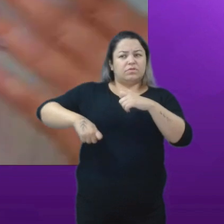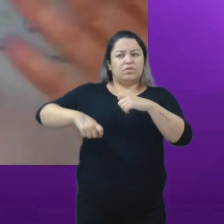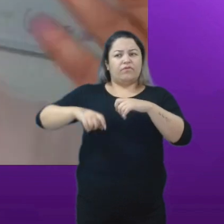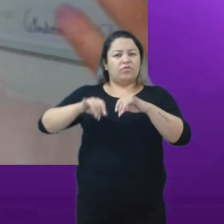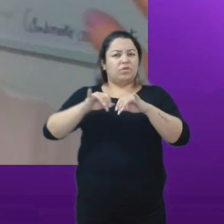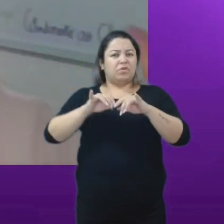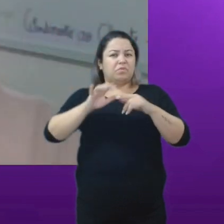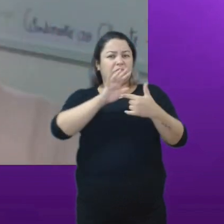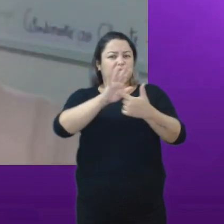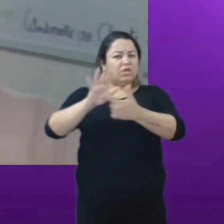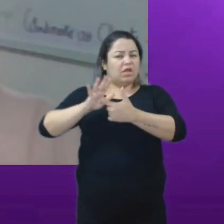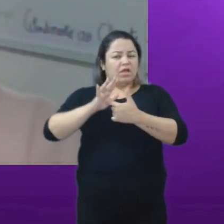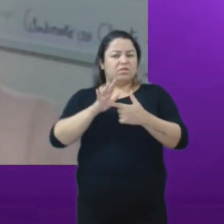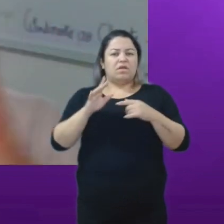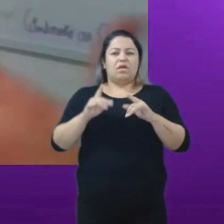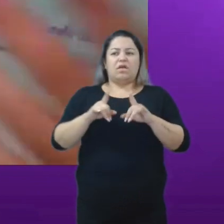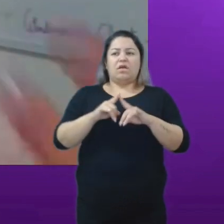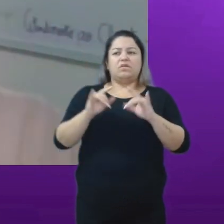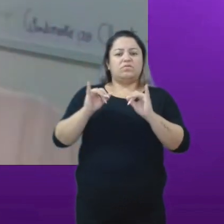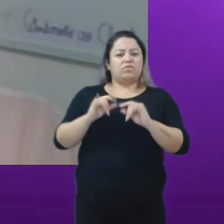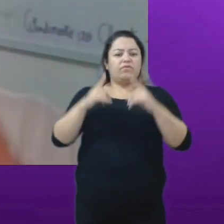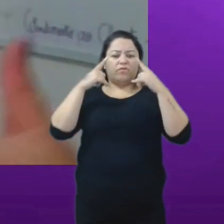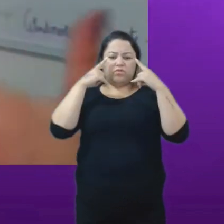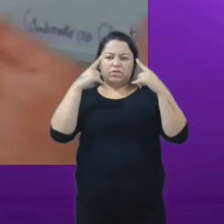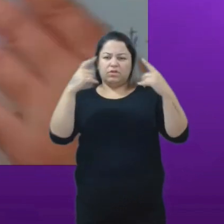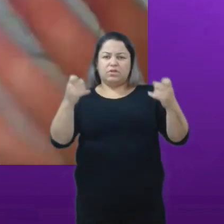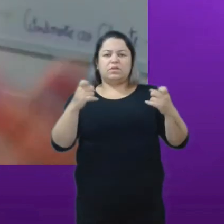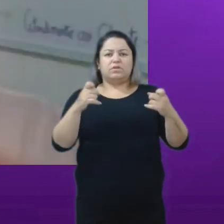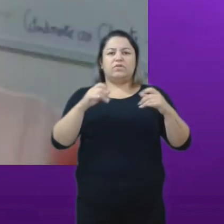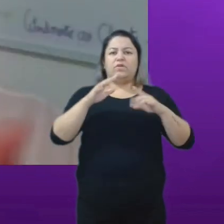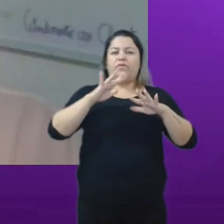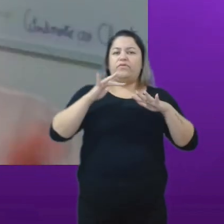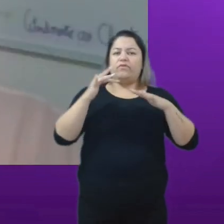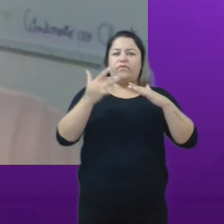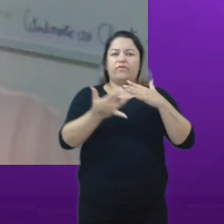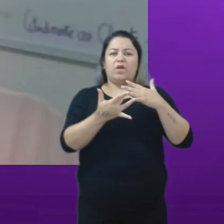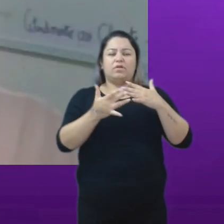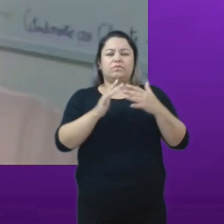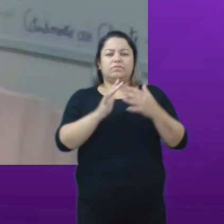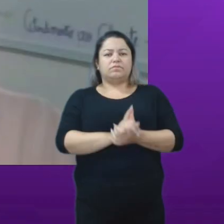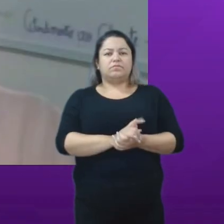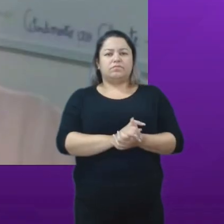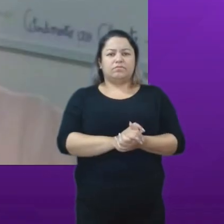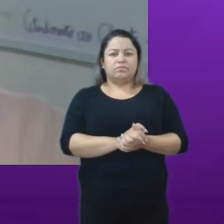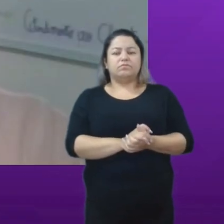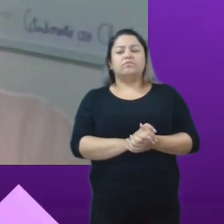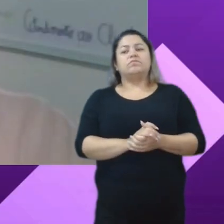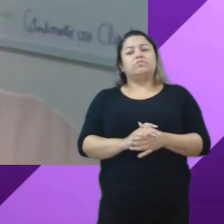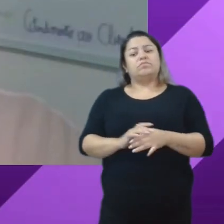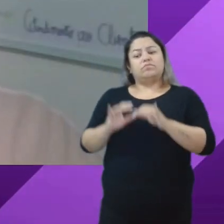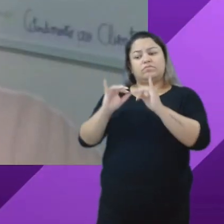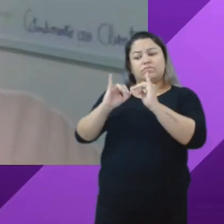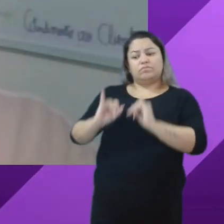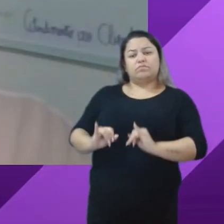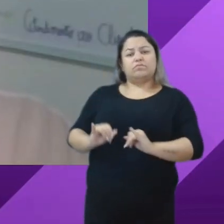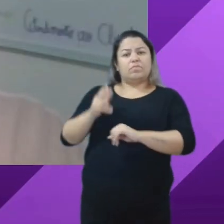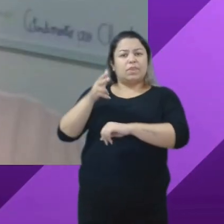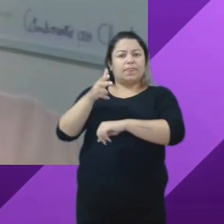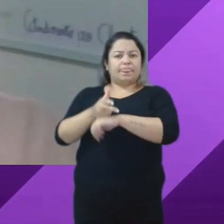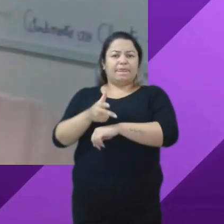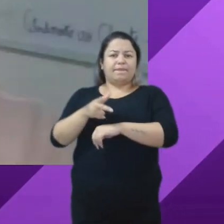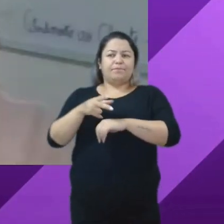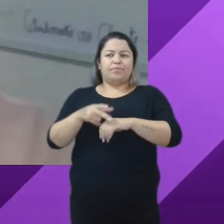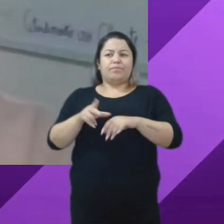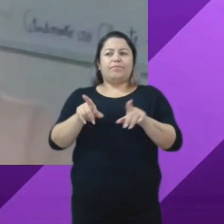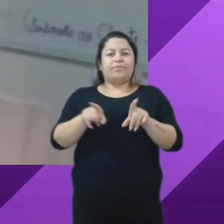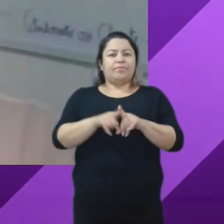divulgada de forma violenta em várias redes, né? Então a imagem dela foi publicizada